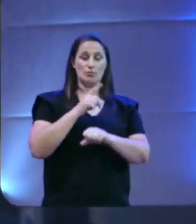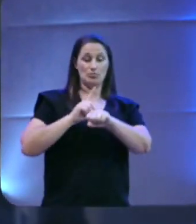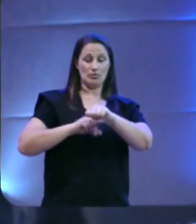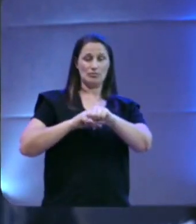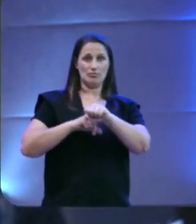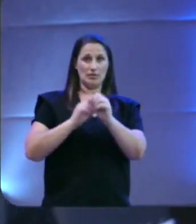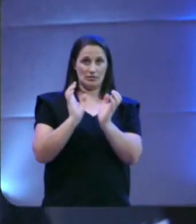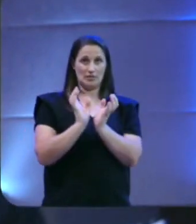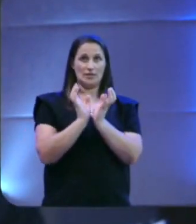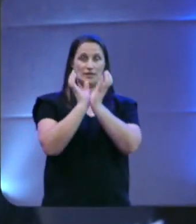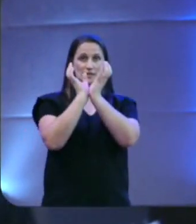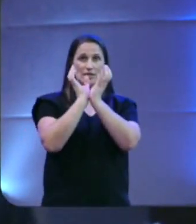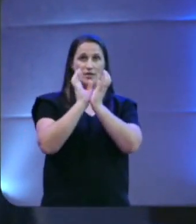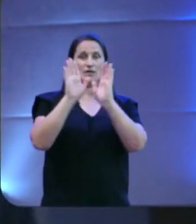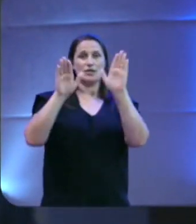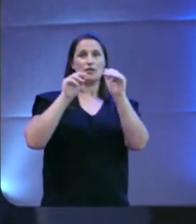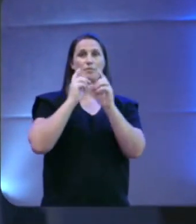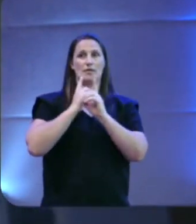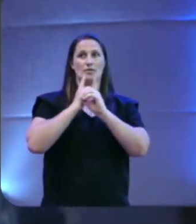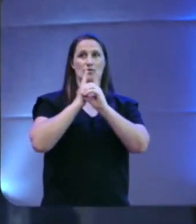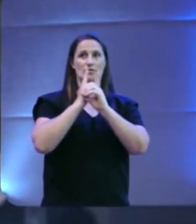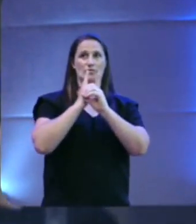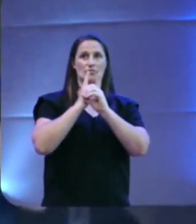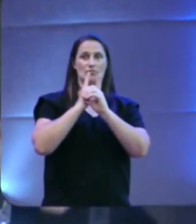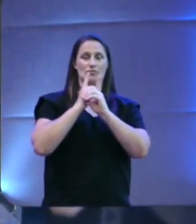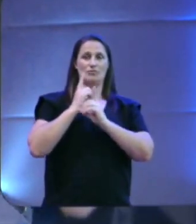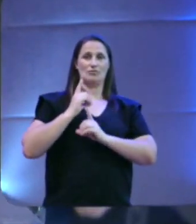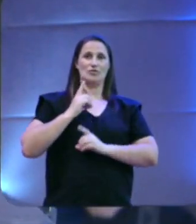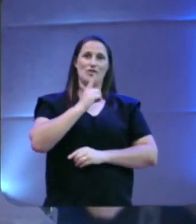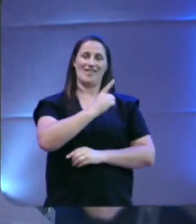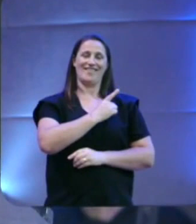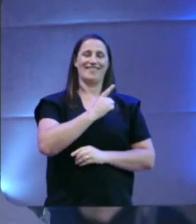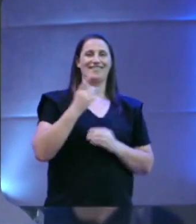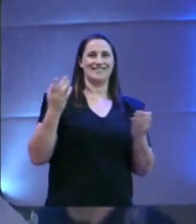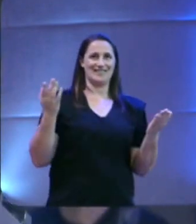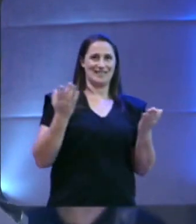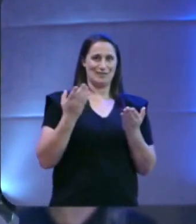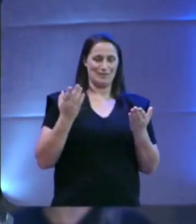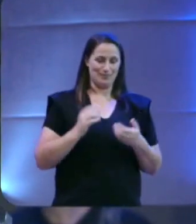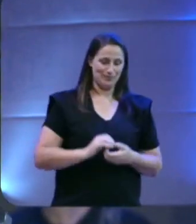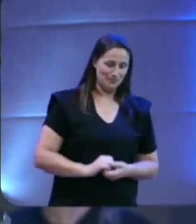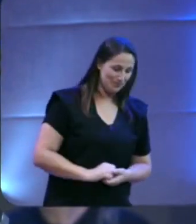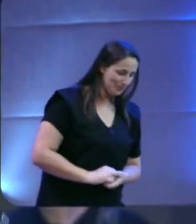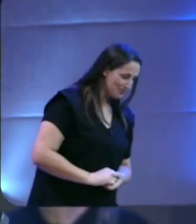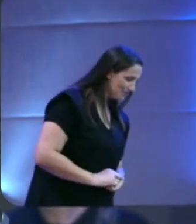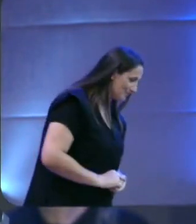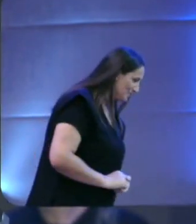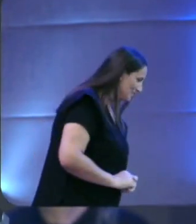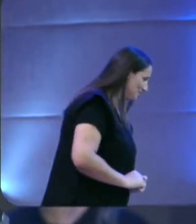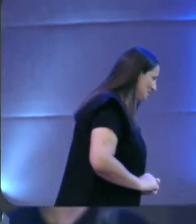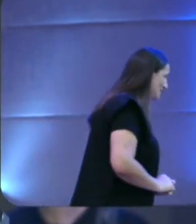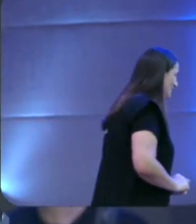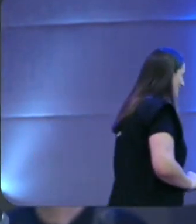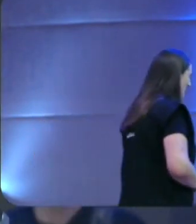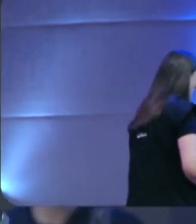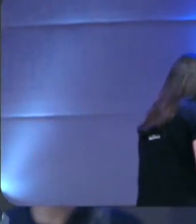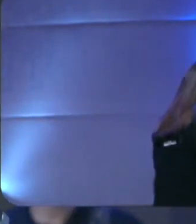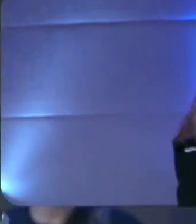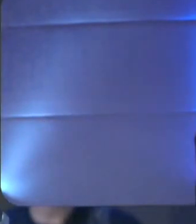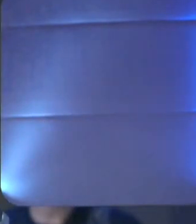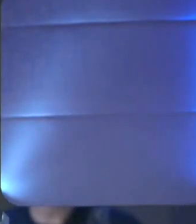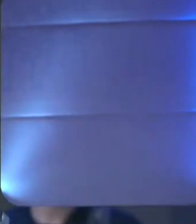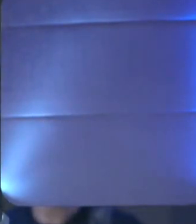momento da ceia. Eu quero chamar os diáconos aqui na frente. E enquanto você espera esse momento aqui